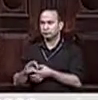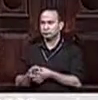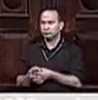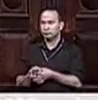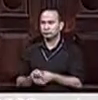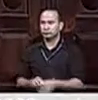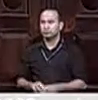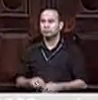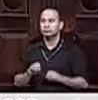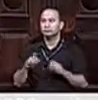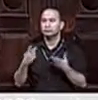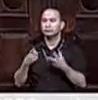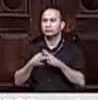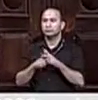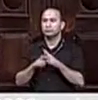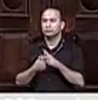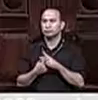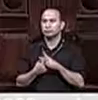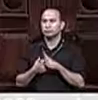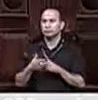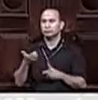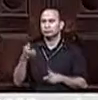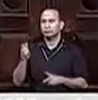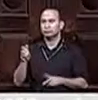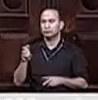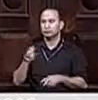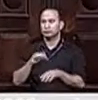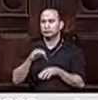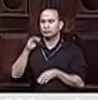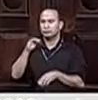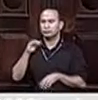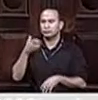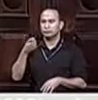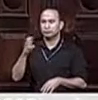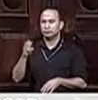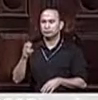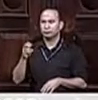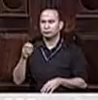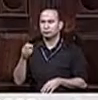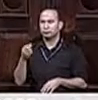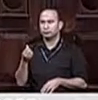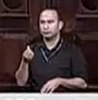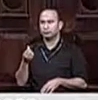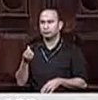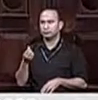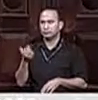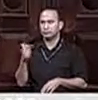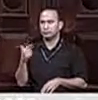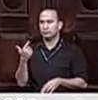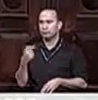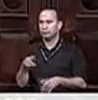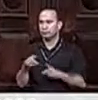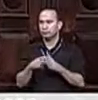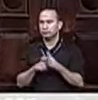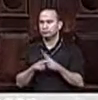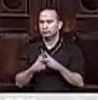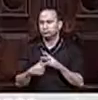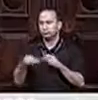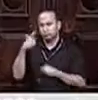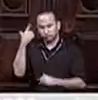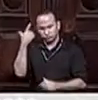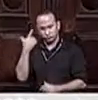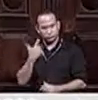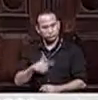vai ser a correção? Se 15 é maior que 16, não tem correção. Então, novamente, você